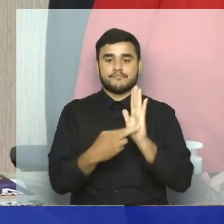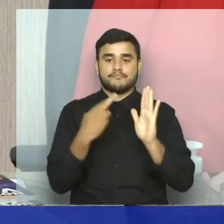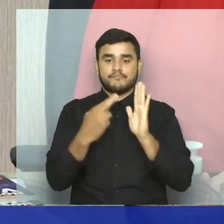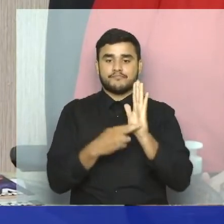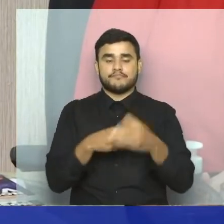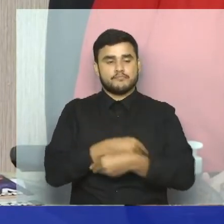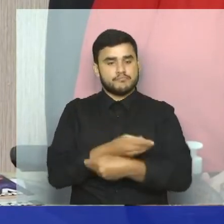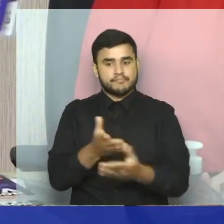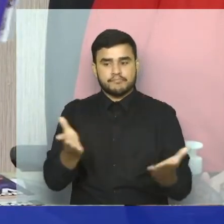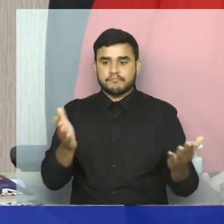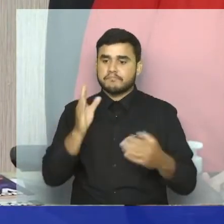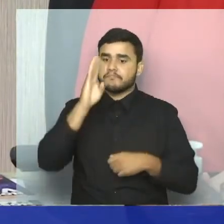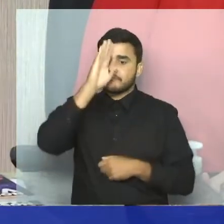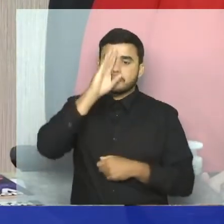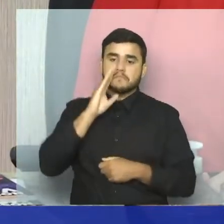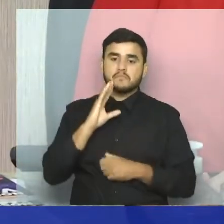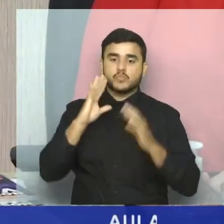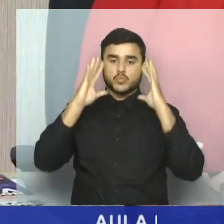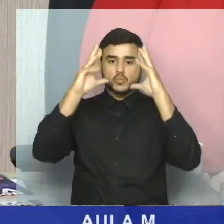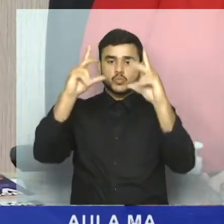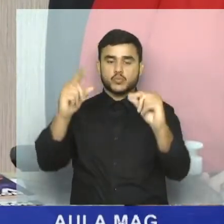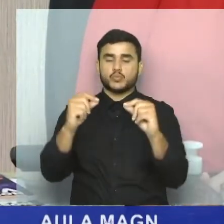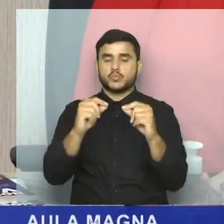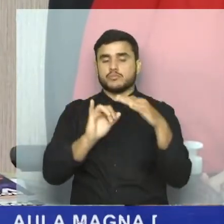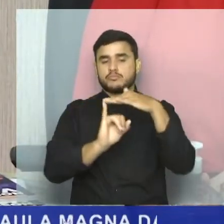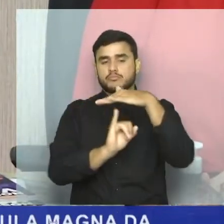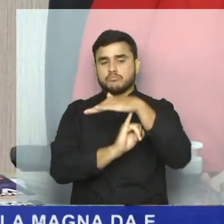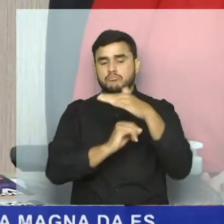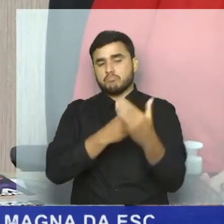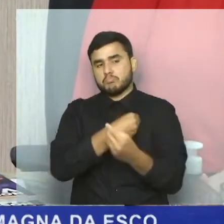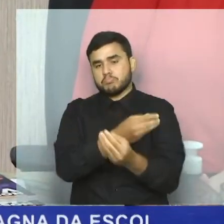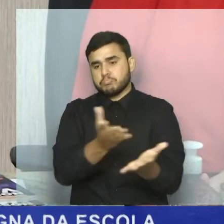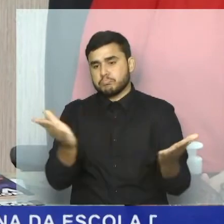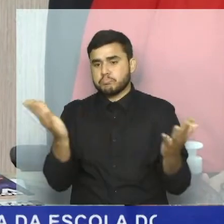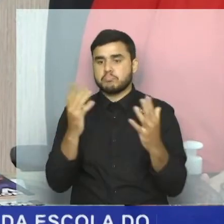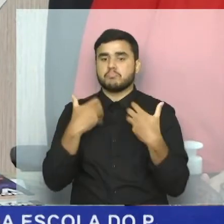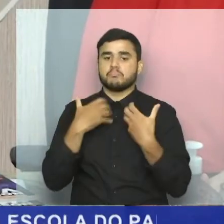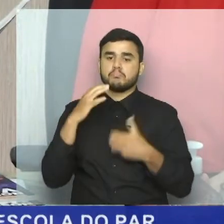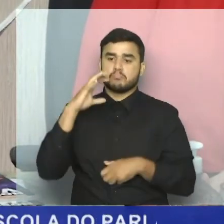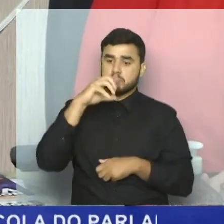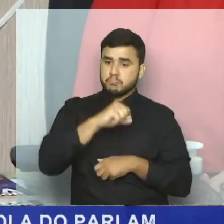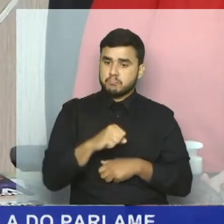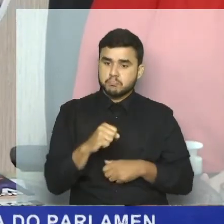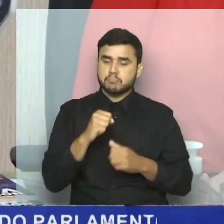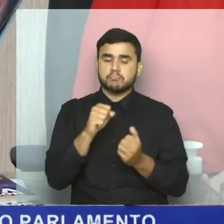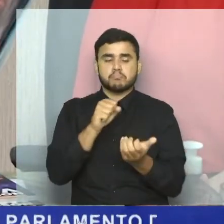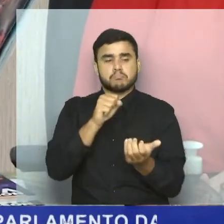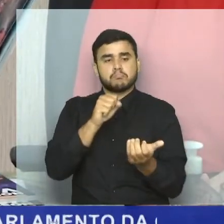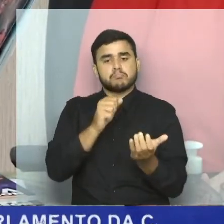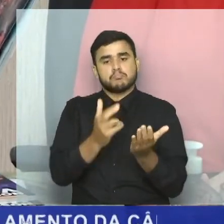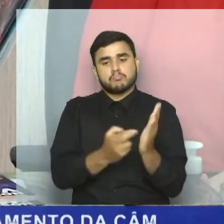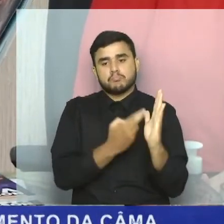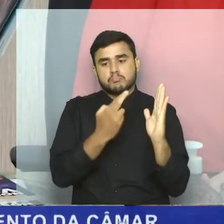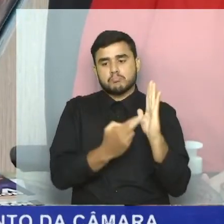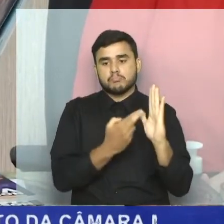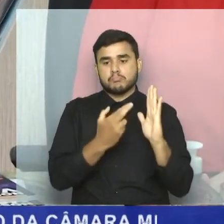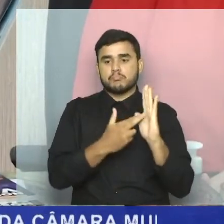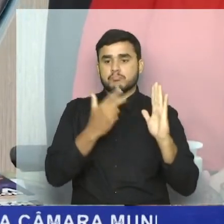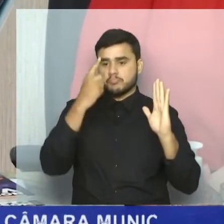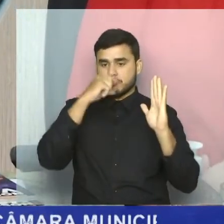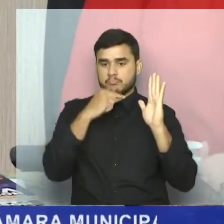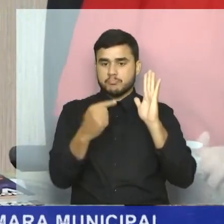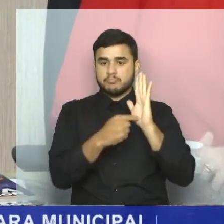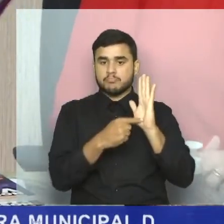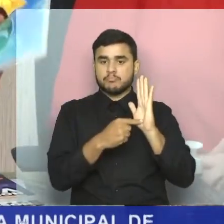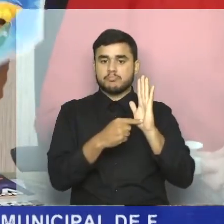distribuída gratuitamente a todos os órgãos, aqueles que queiram pegar aqui conosco. E na capa, o